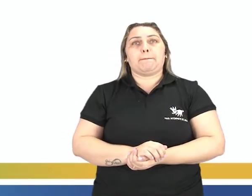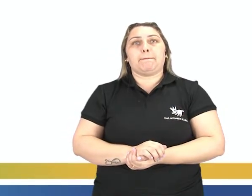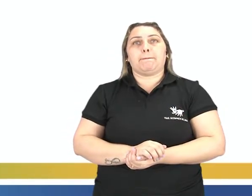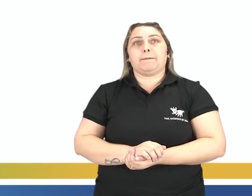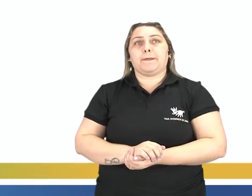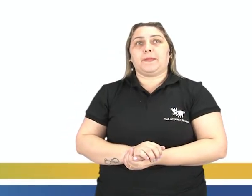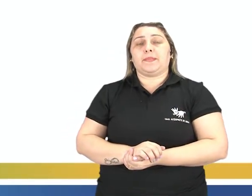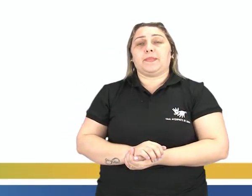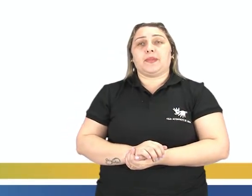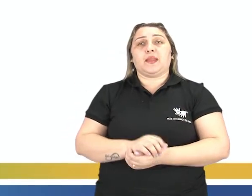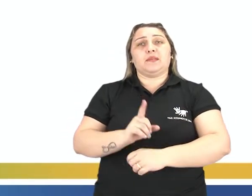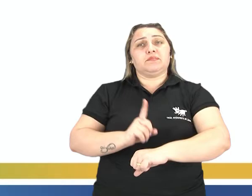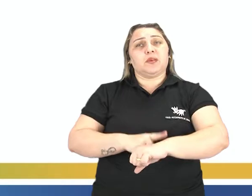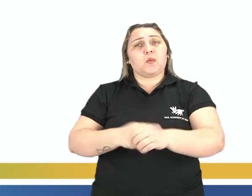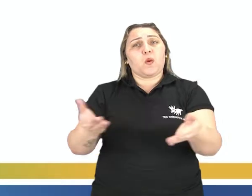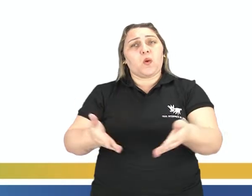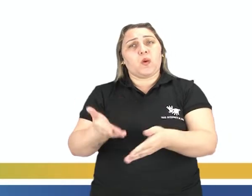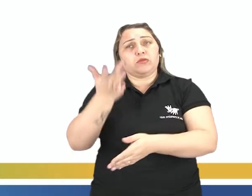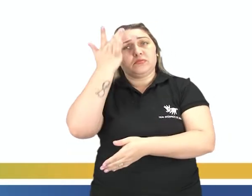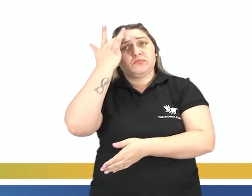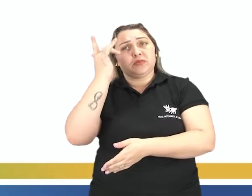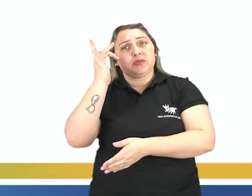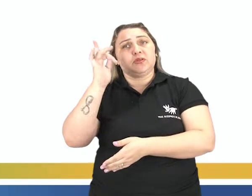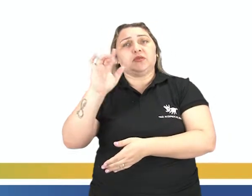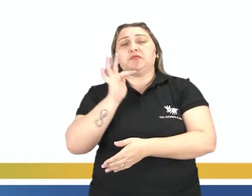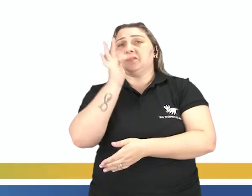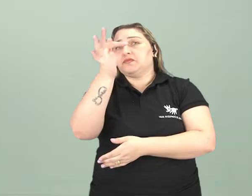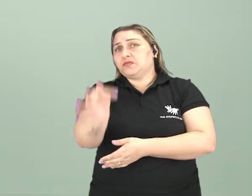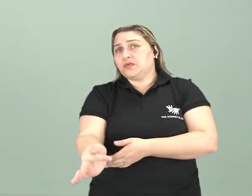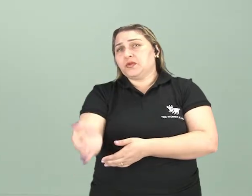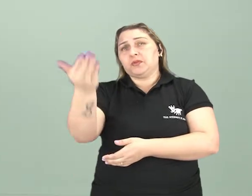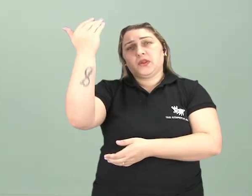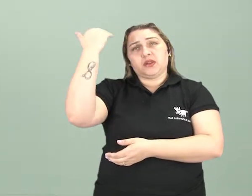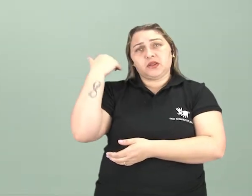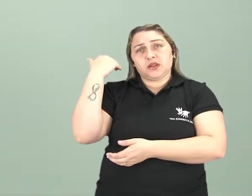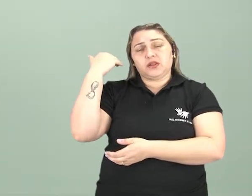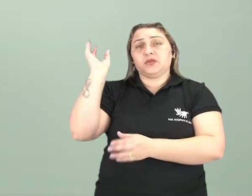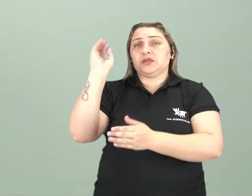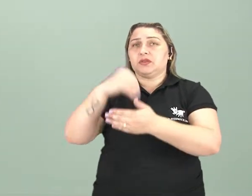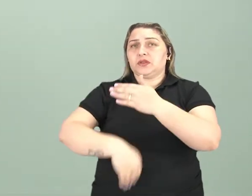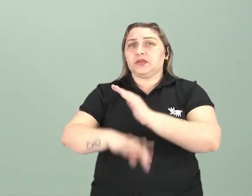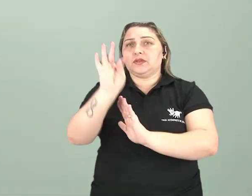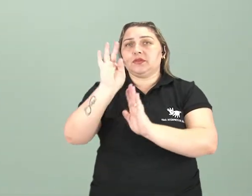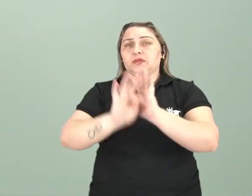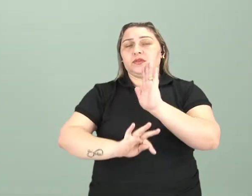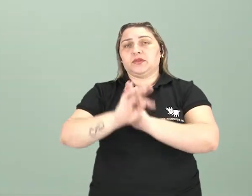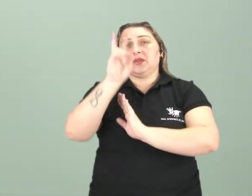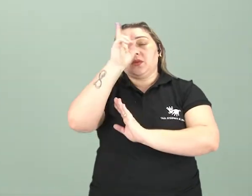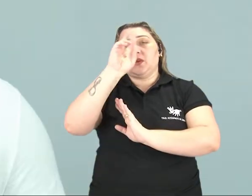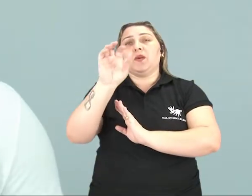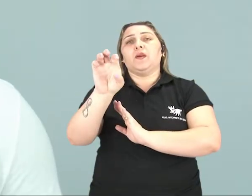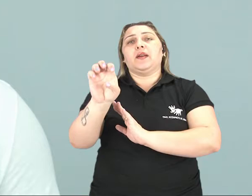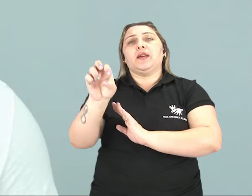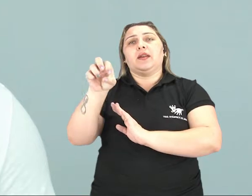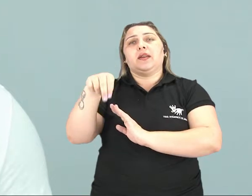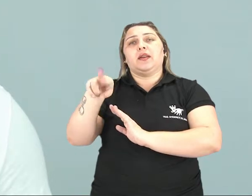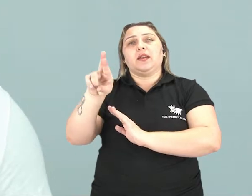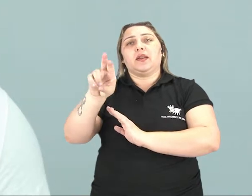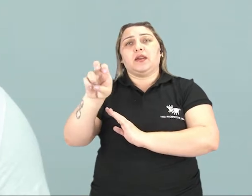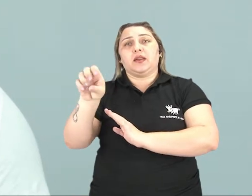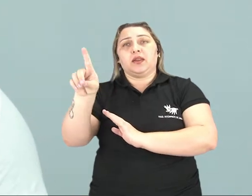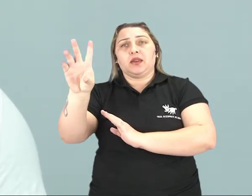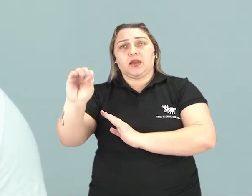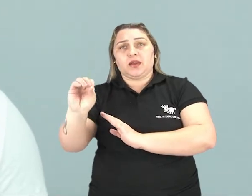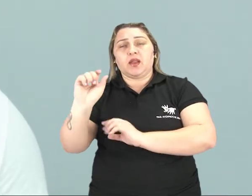história. Em que tempo? Pode ser hoje, amanhã, na data tal, dentro dessa história. O enredo, o que é